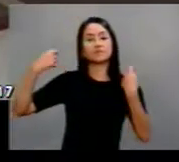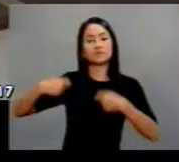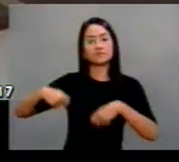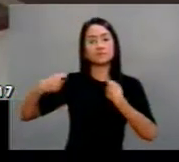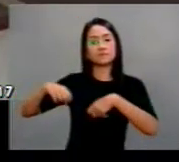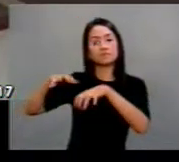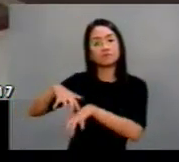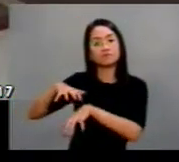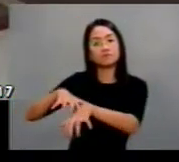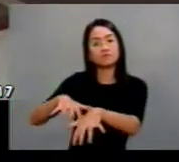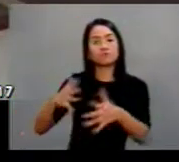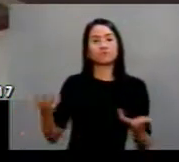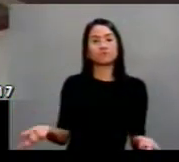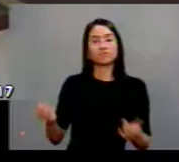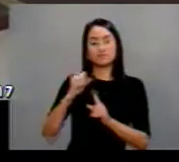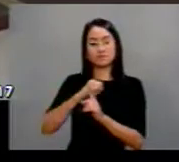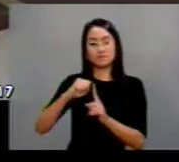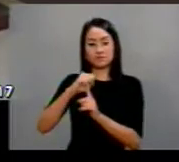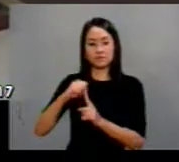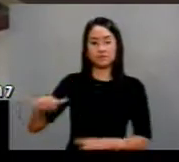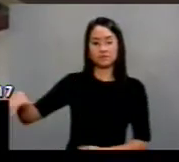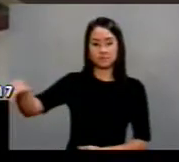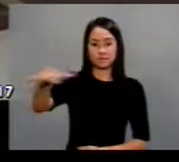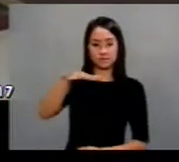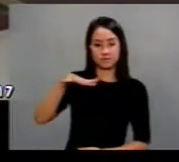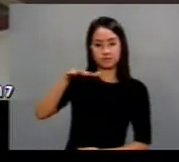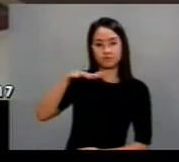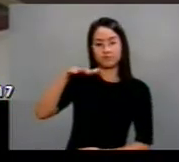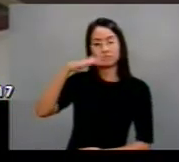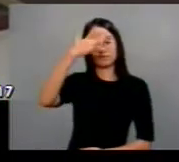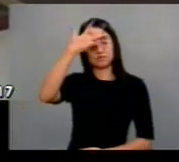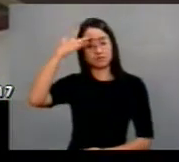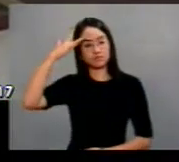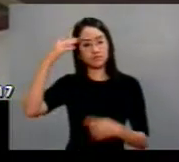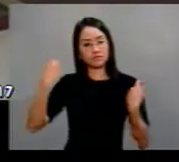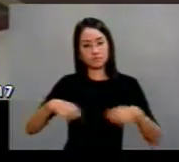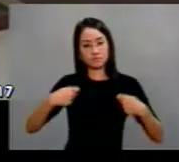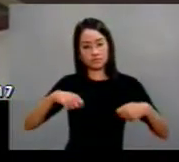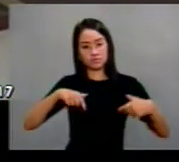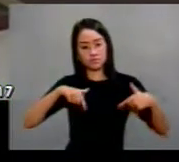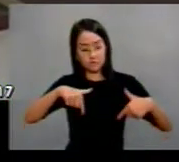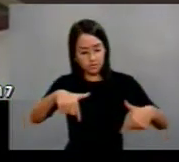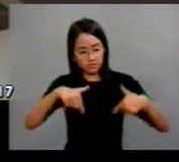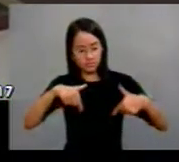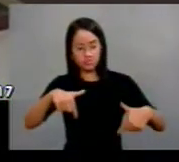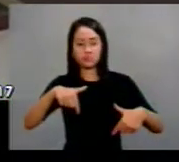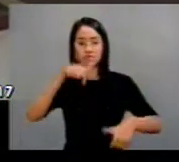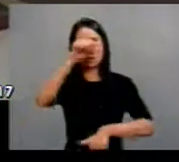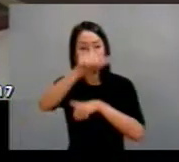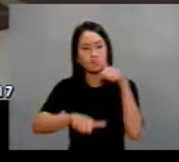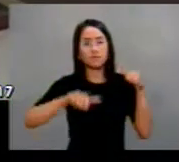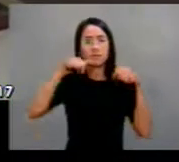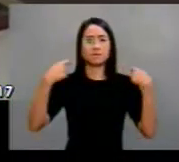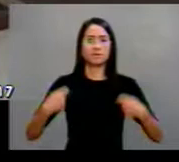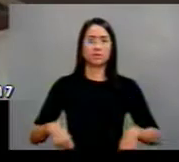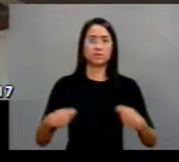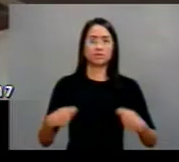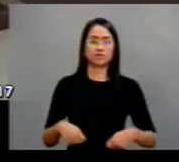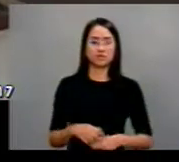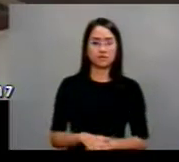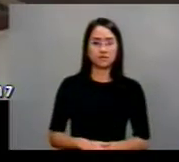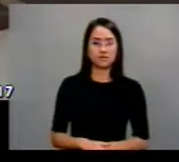há esperança na sociedade. Só há esperança nos de baixo. A mudança virá desde baixo, ela não virá de